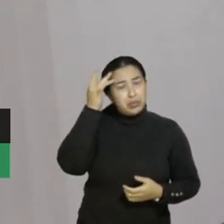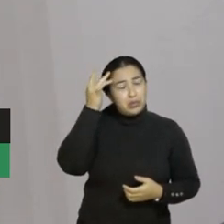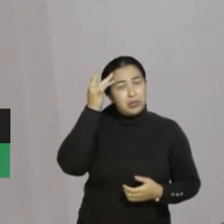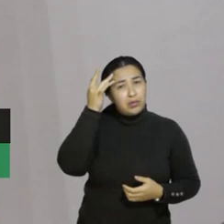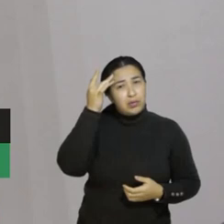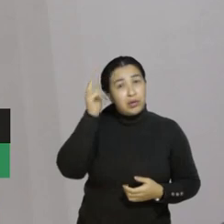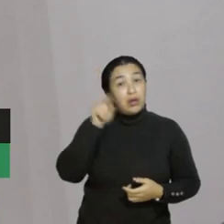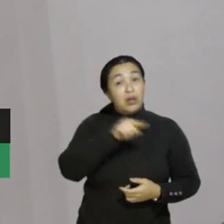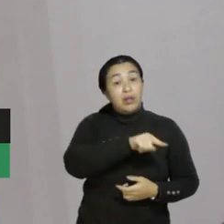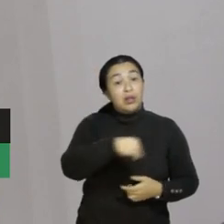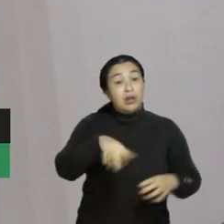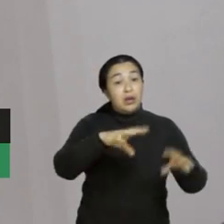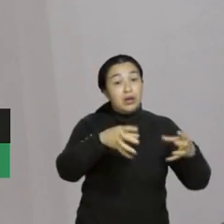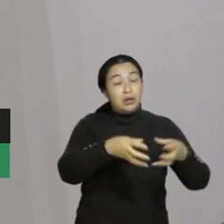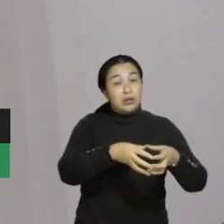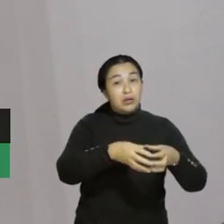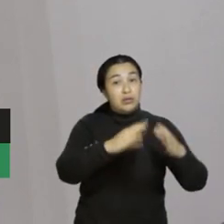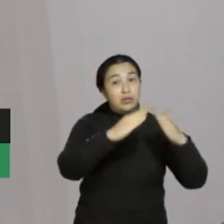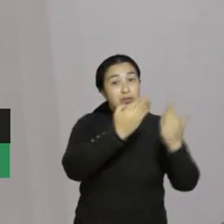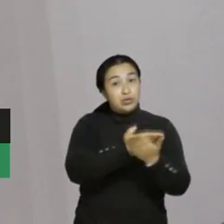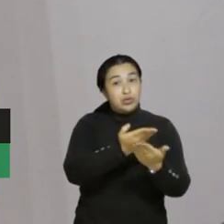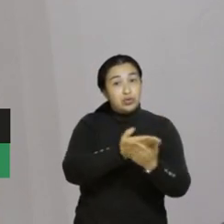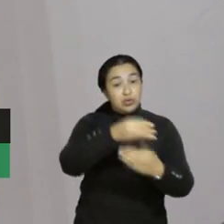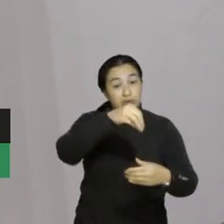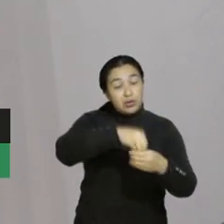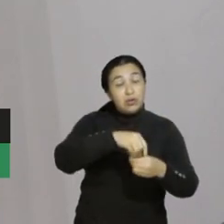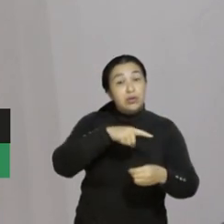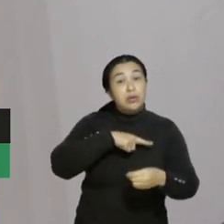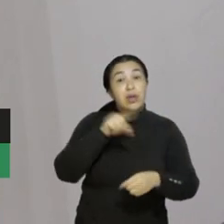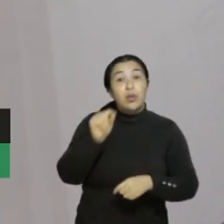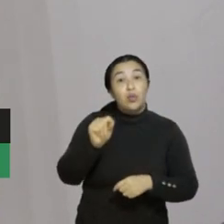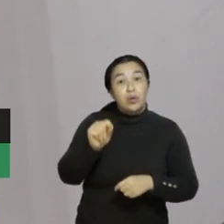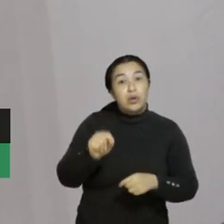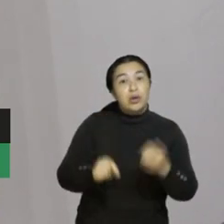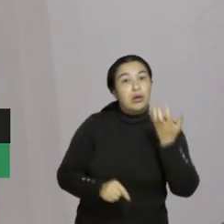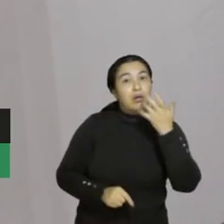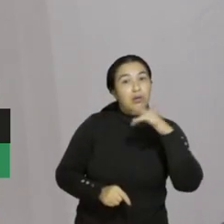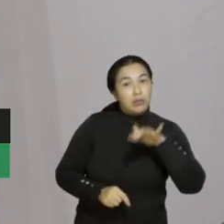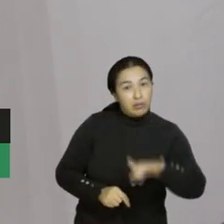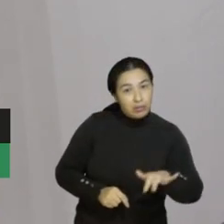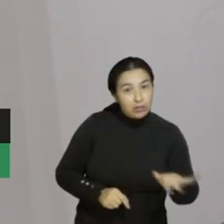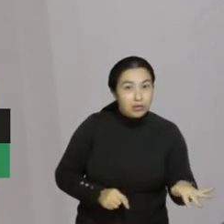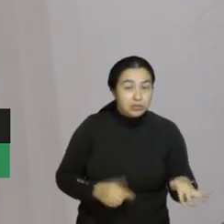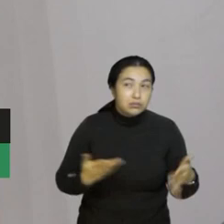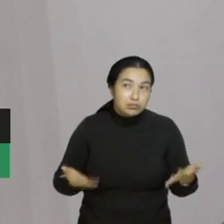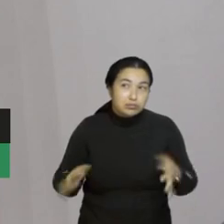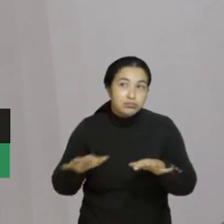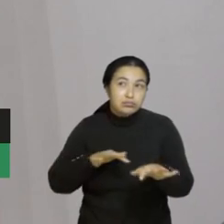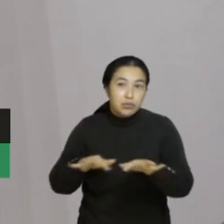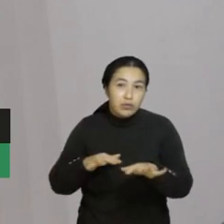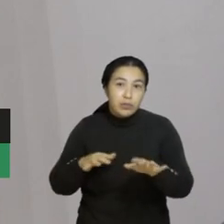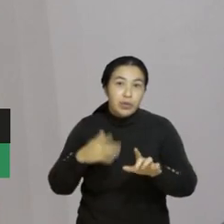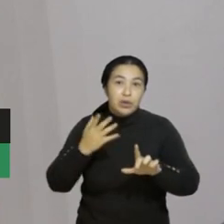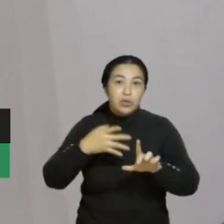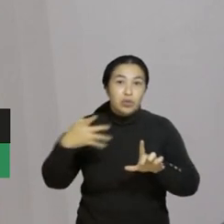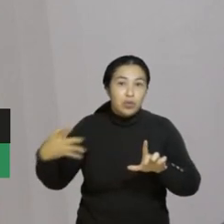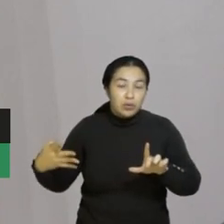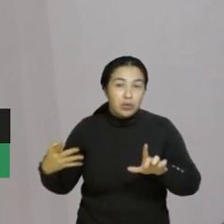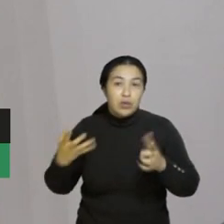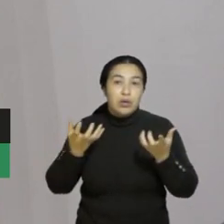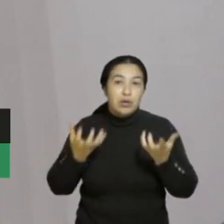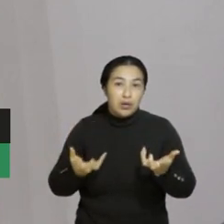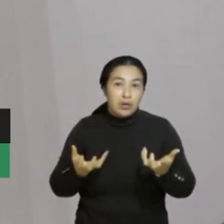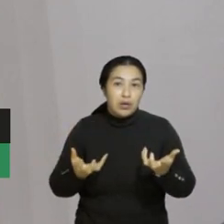em escola? Em escola, nós temos crianças. Então, o movimento gay quer, sim, atingir o